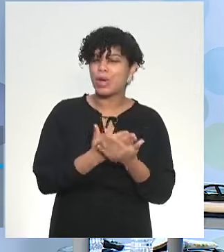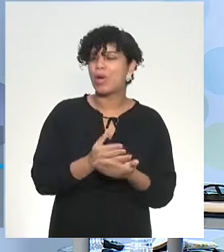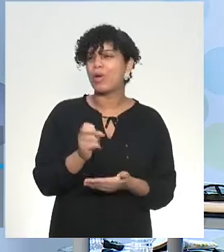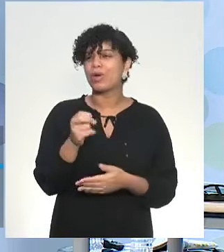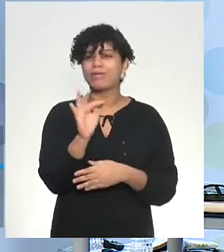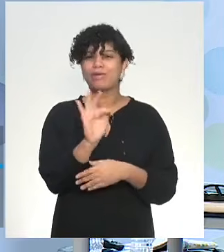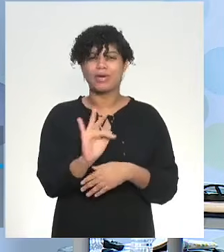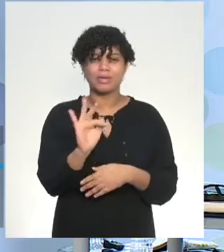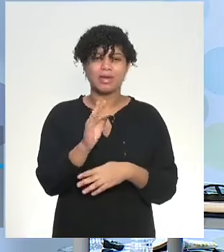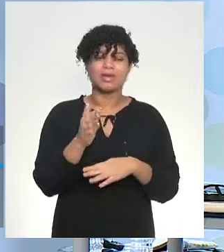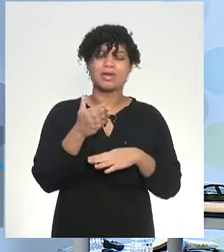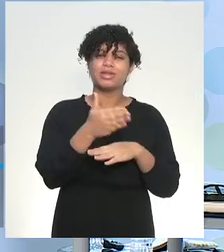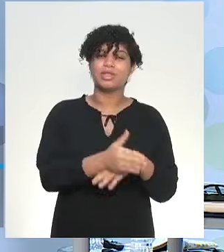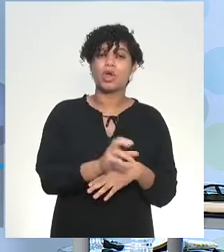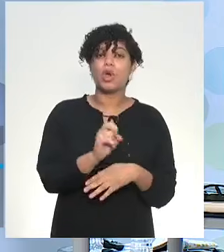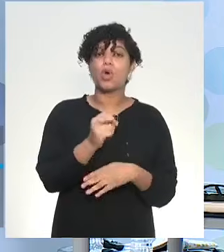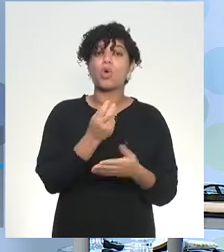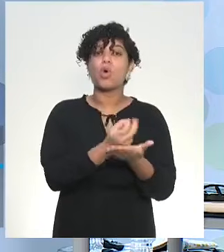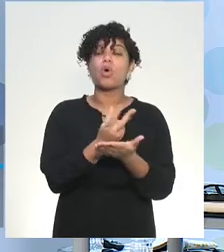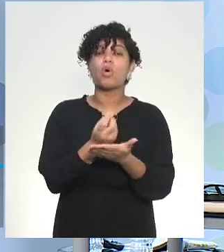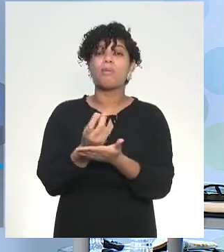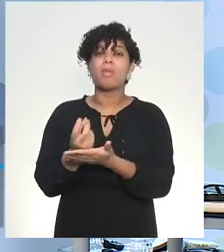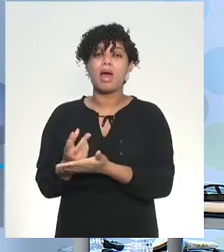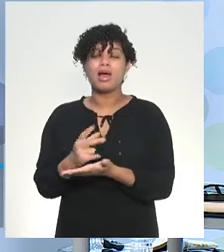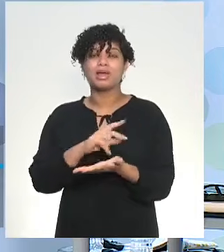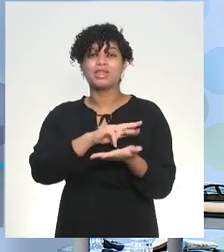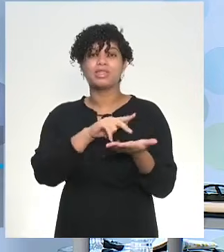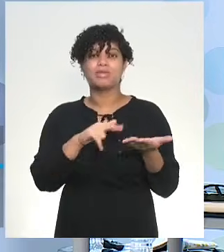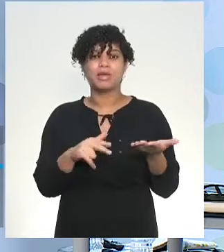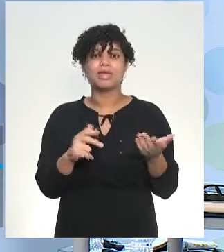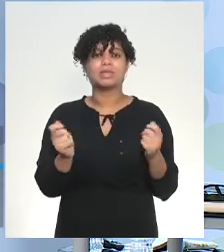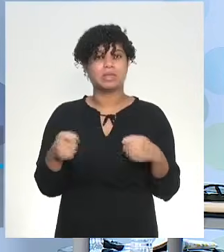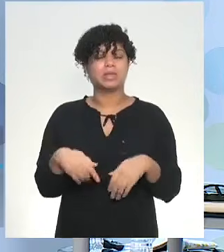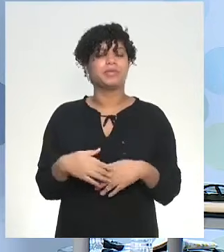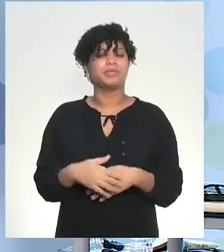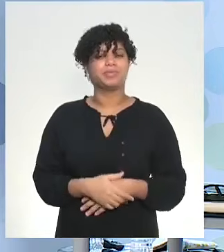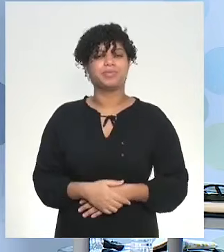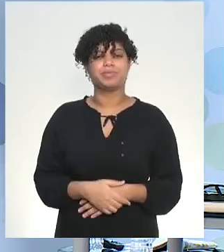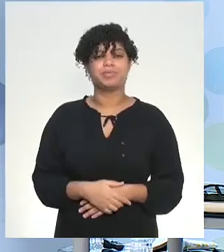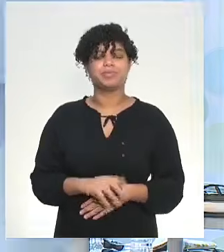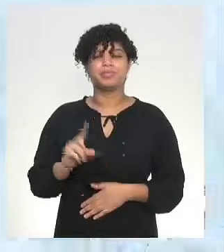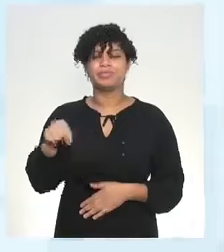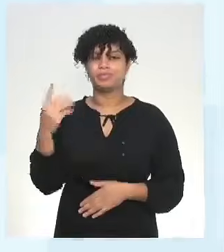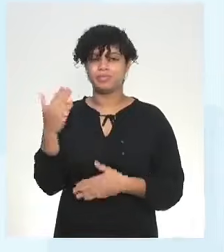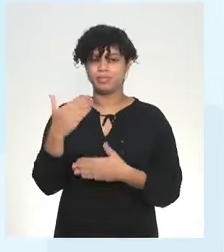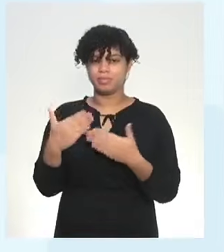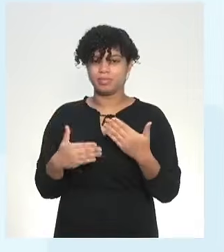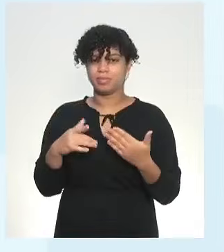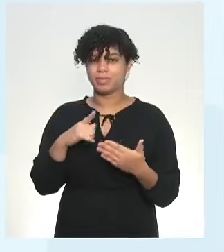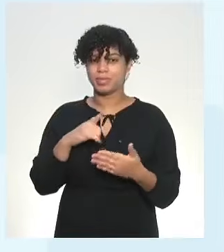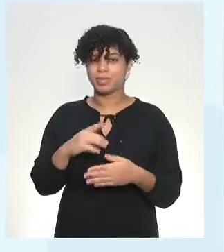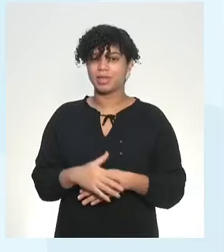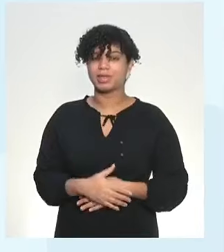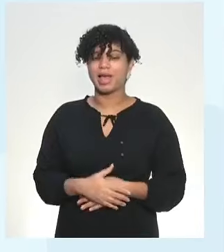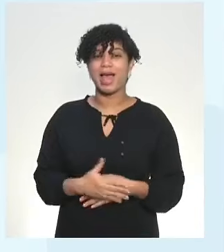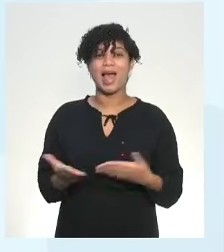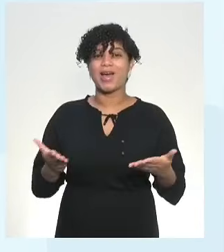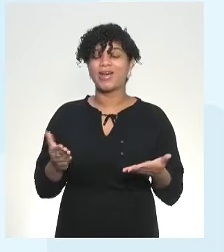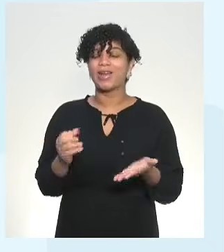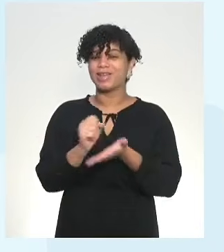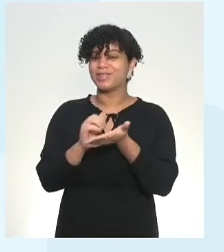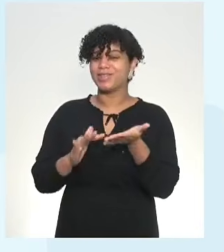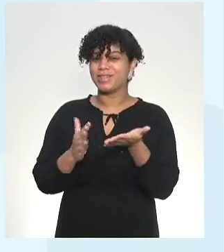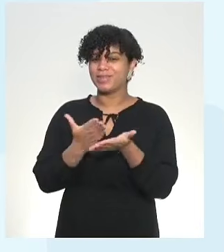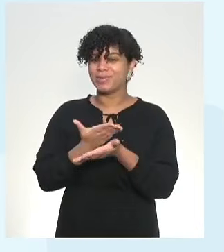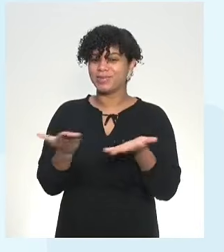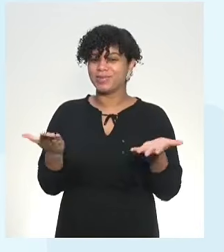de produtos e outras relações aí, tá certo? Vamos lá para a próxima tela. Aí nós temos aí uma atividade, professor Carlos. É